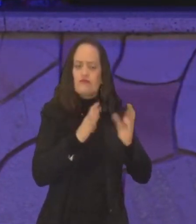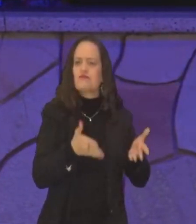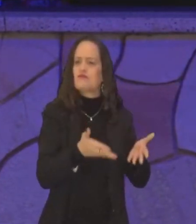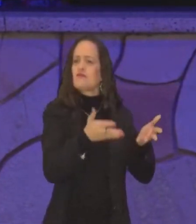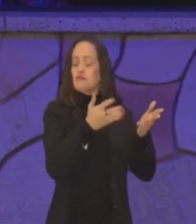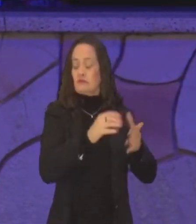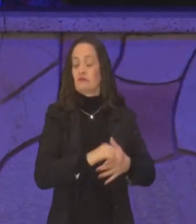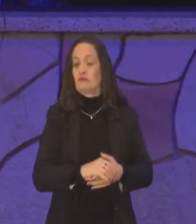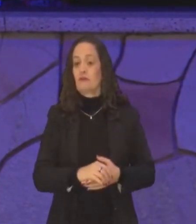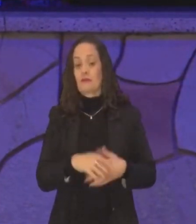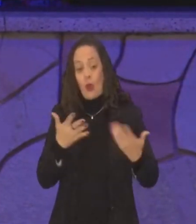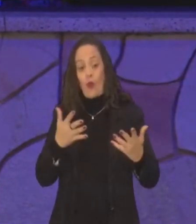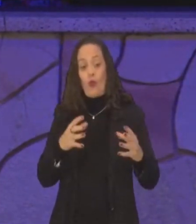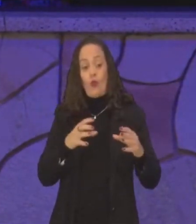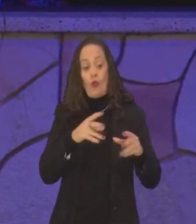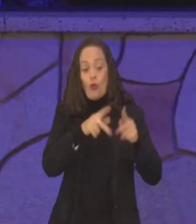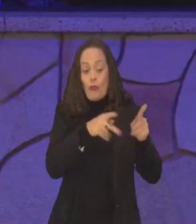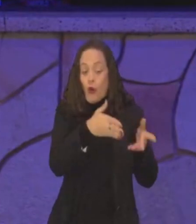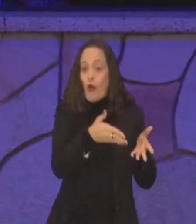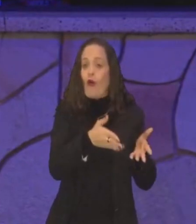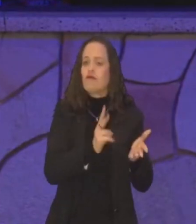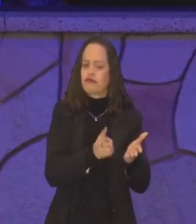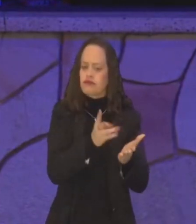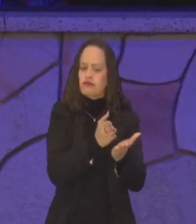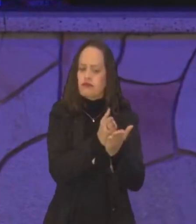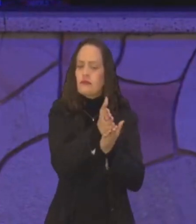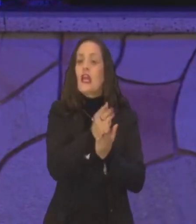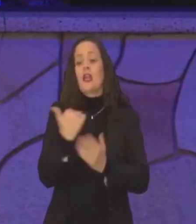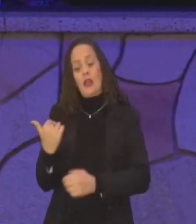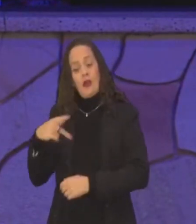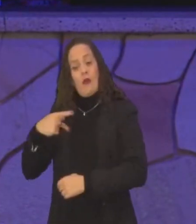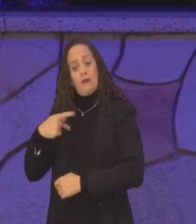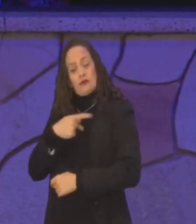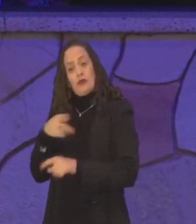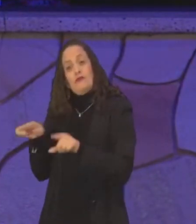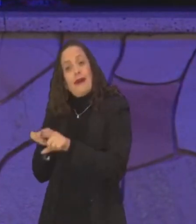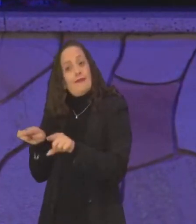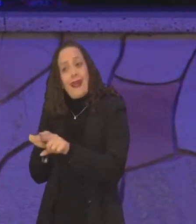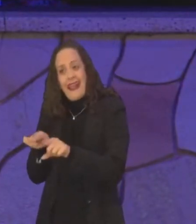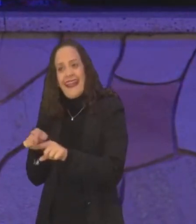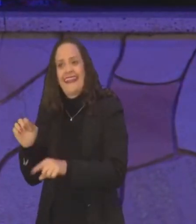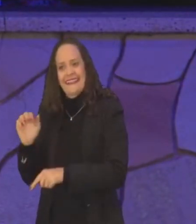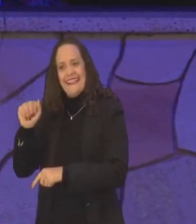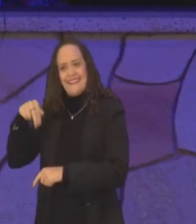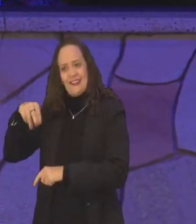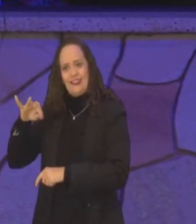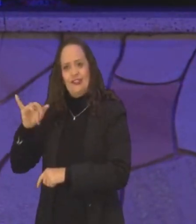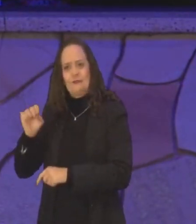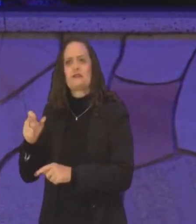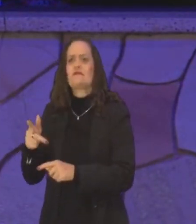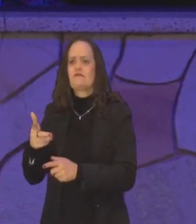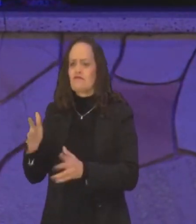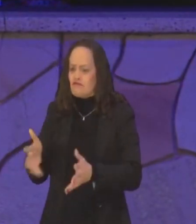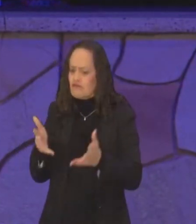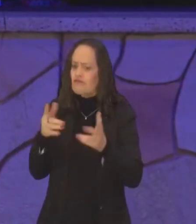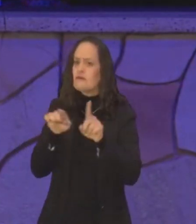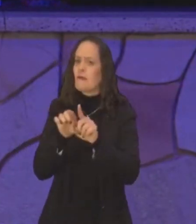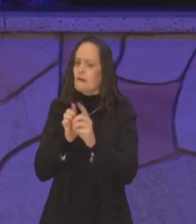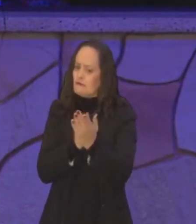e esta fidelidade deste pastor, que era percebido entre os membros desta